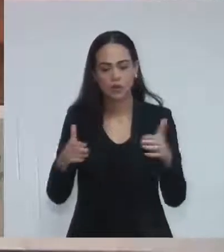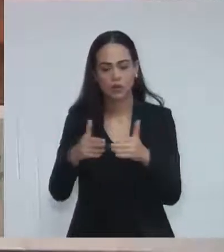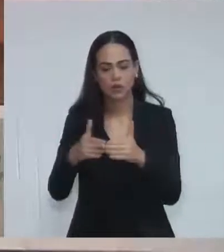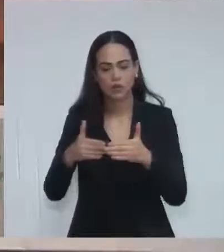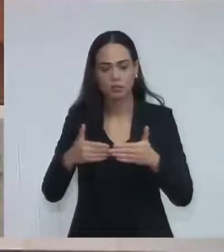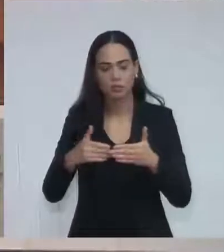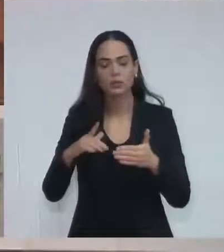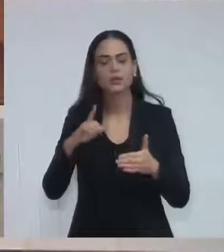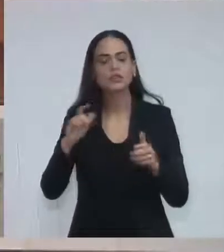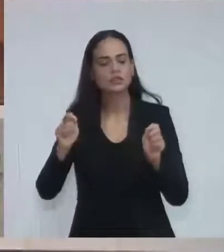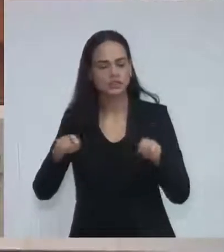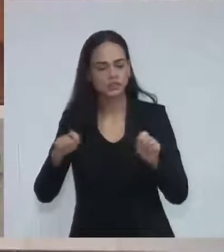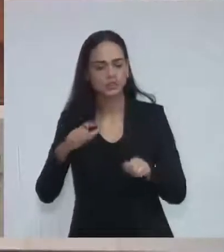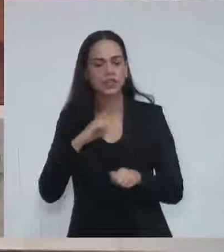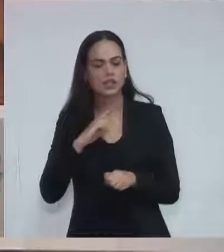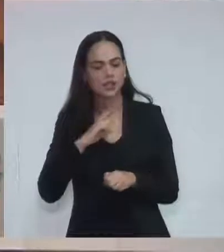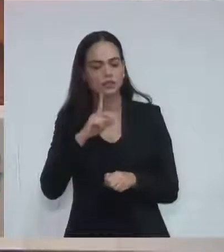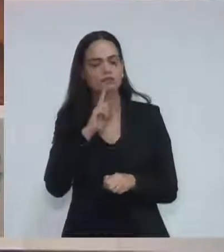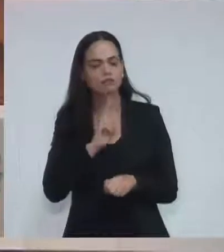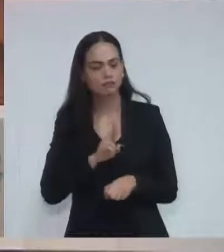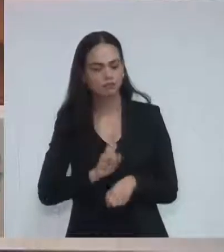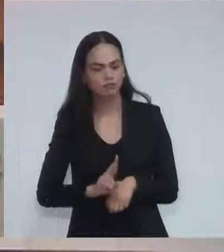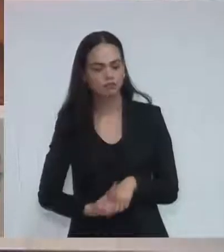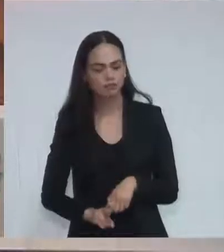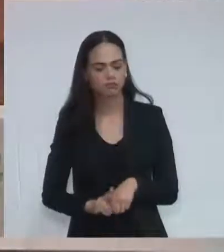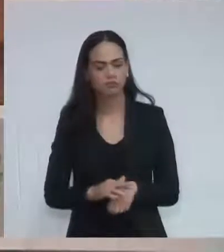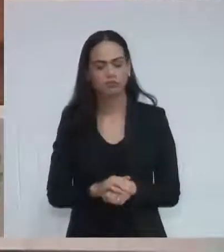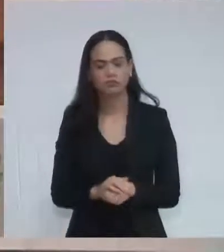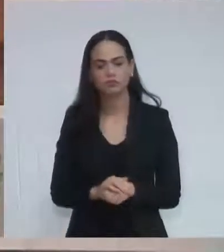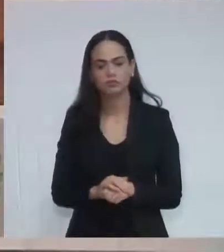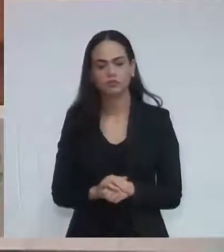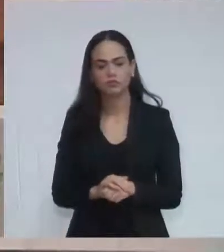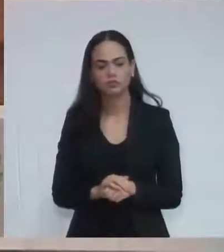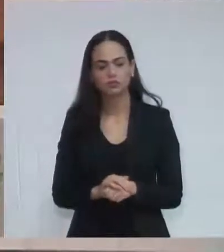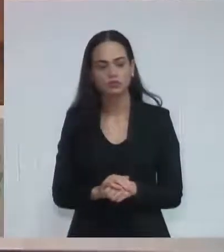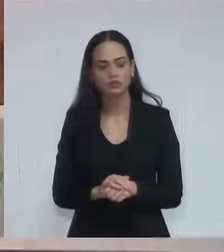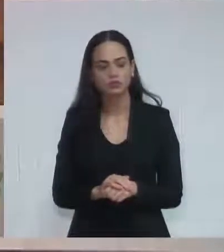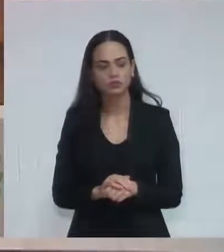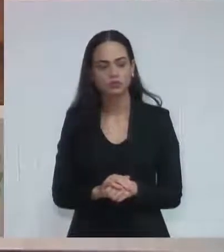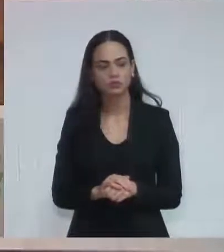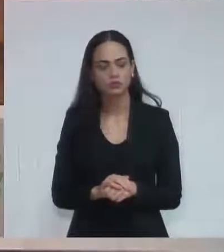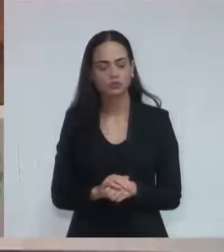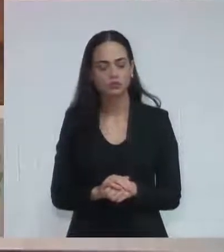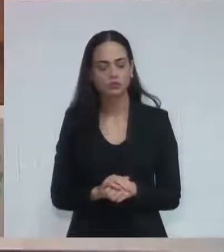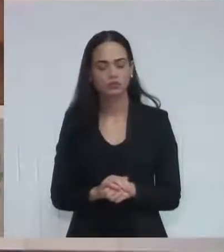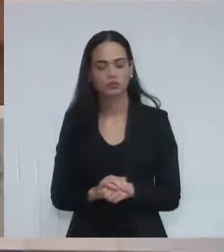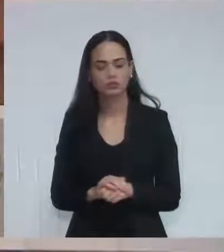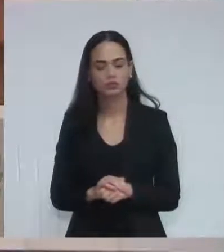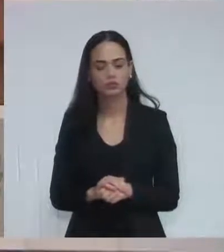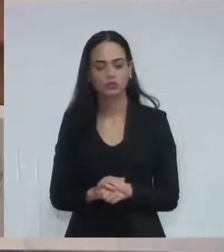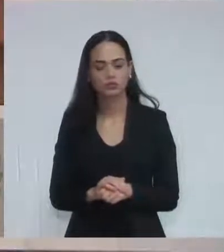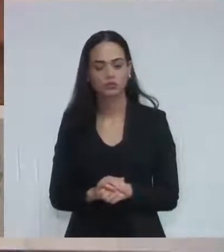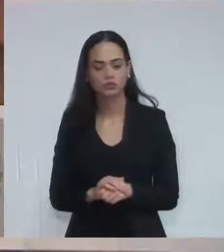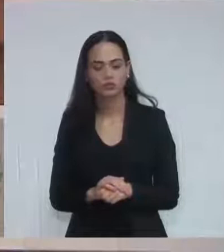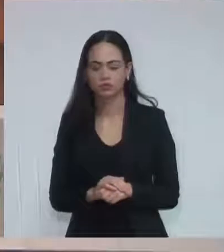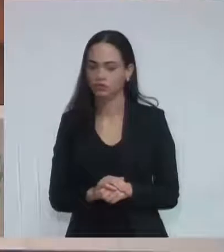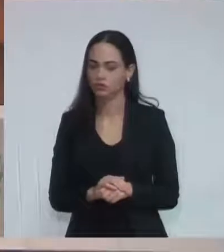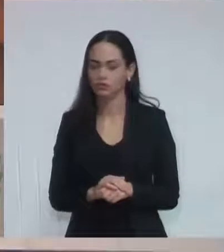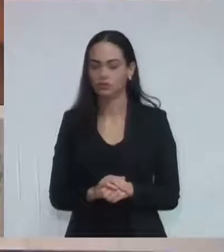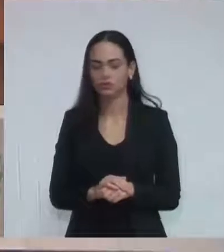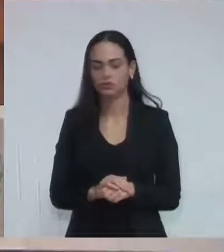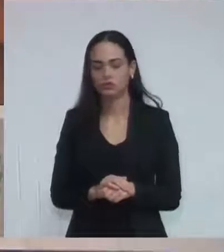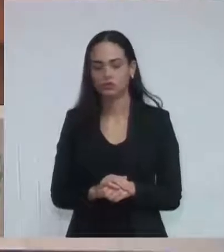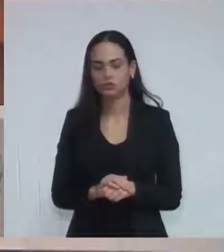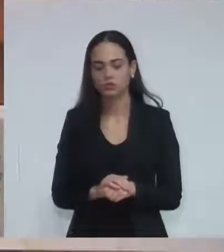tem resposta. Mas não somente isso. Consoante corretamente obtemperado pela